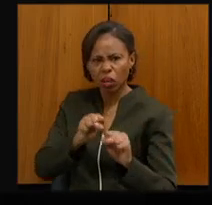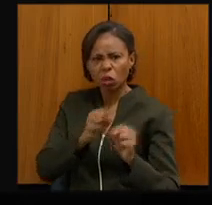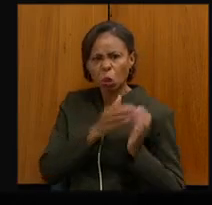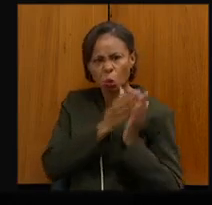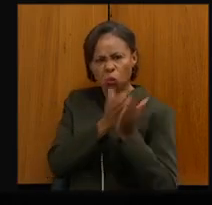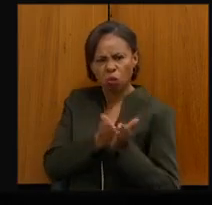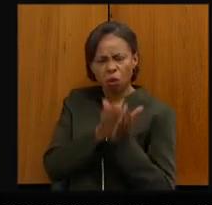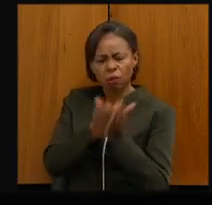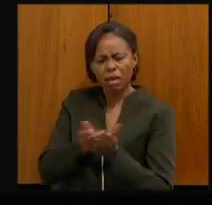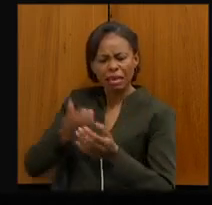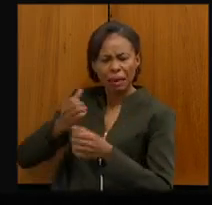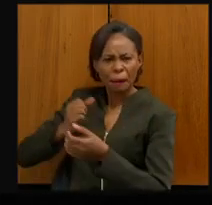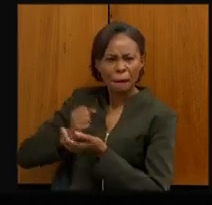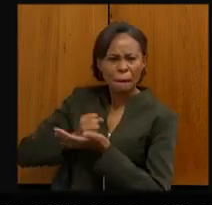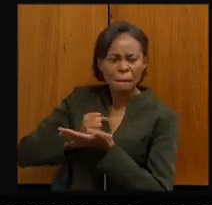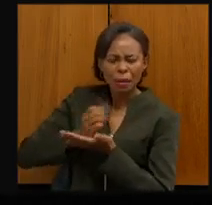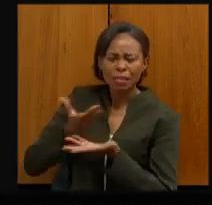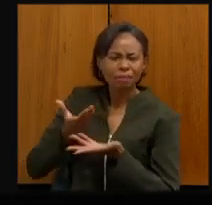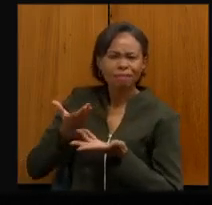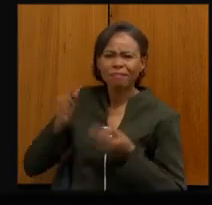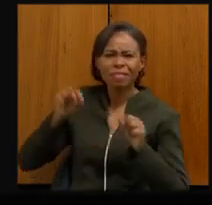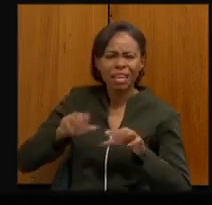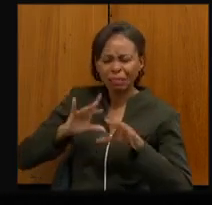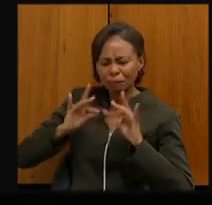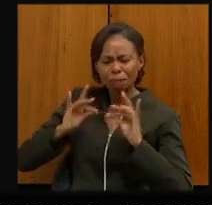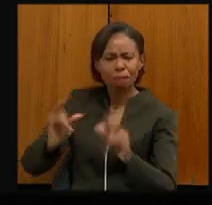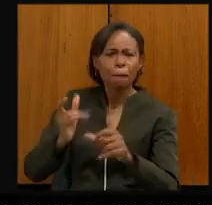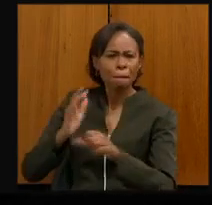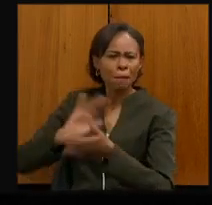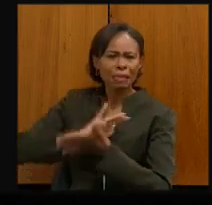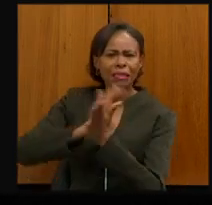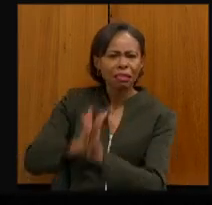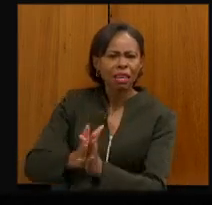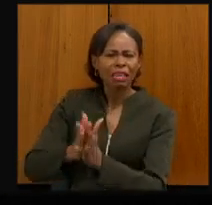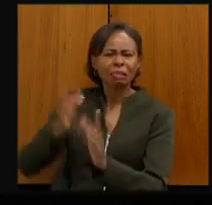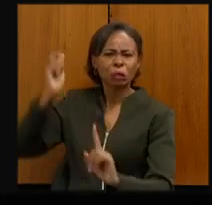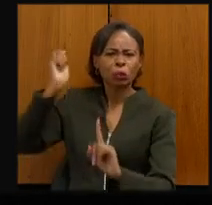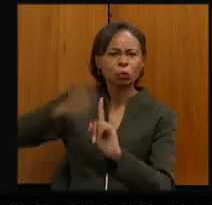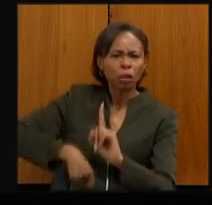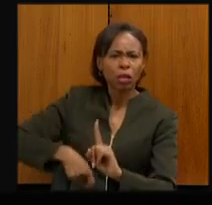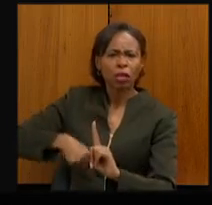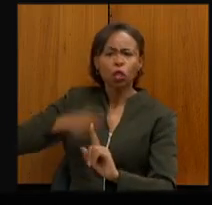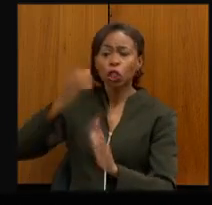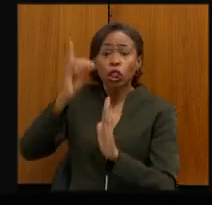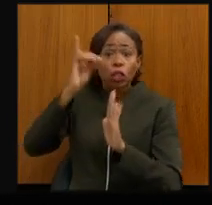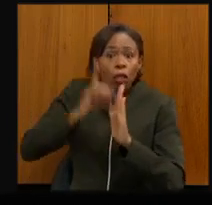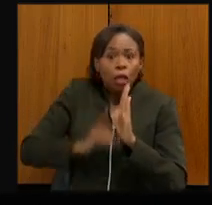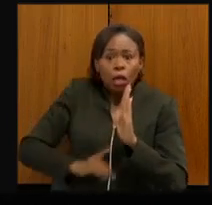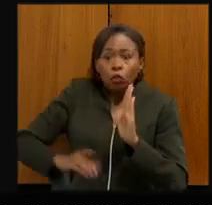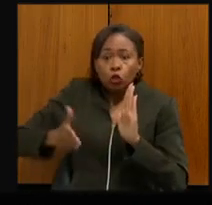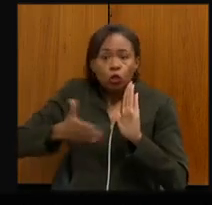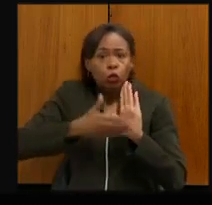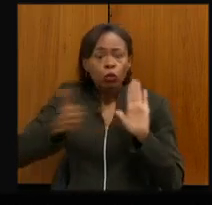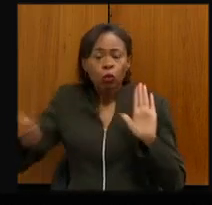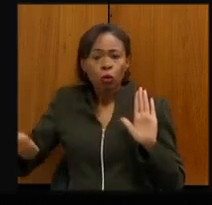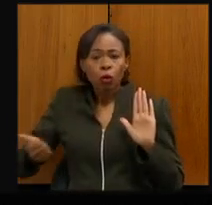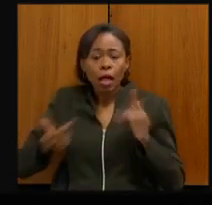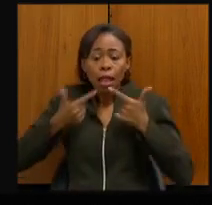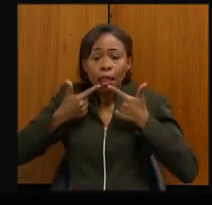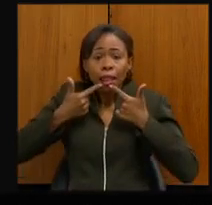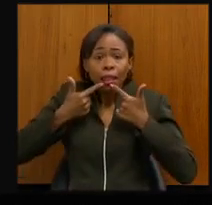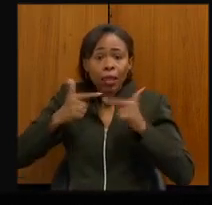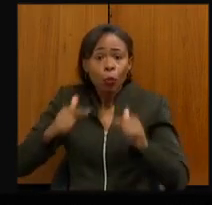que mataram que estupraram retirar os nossos direitos e tirar o nossa língua materna